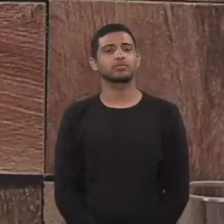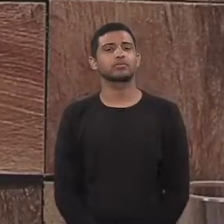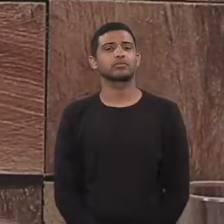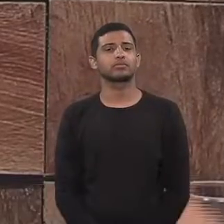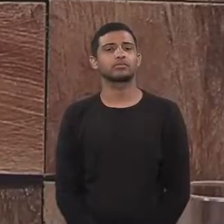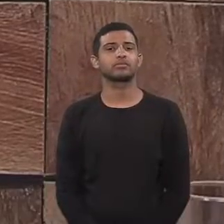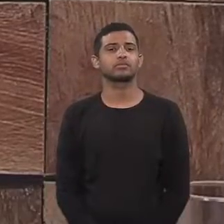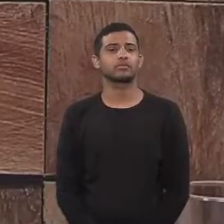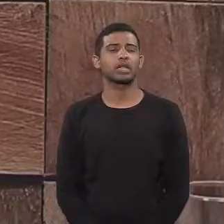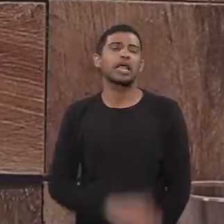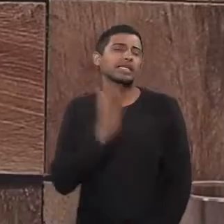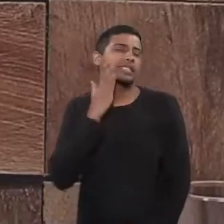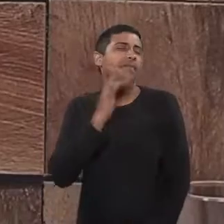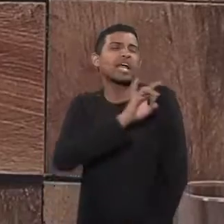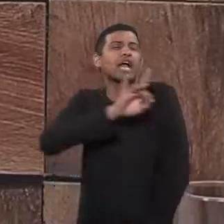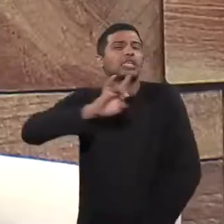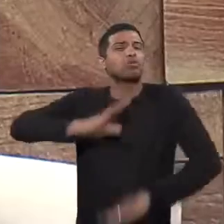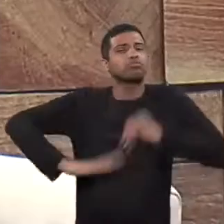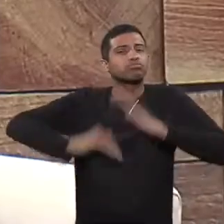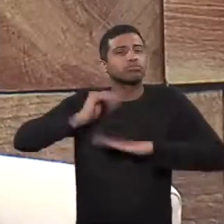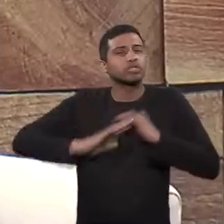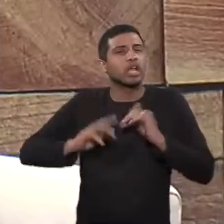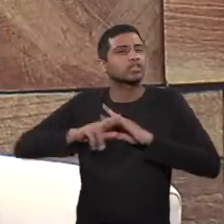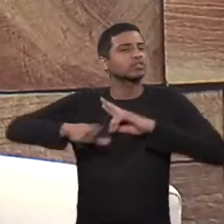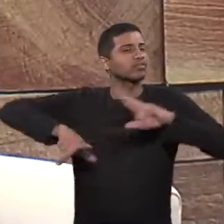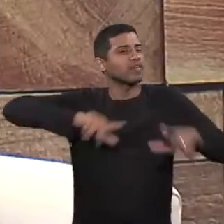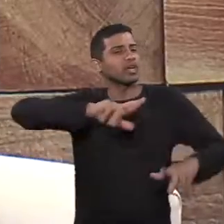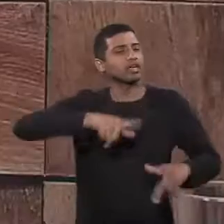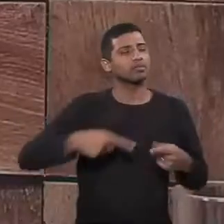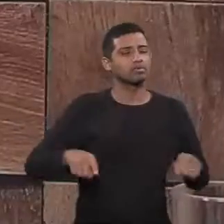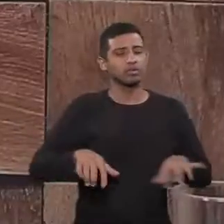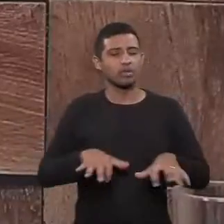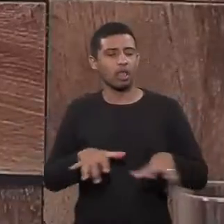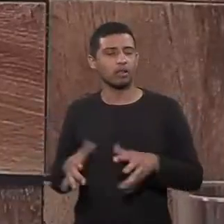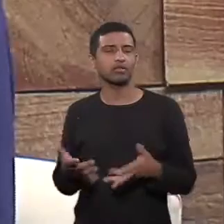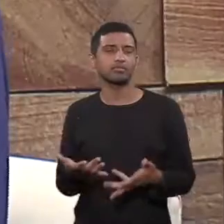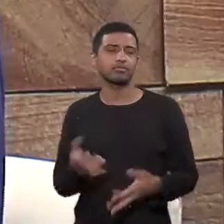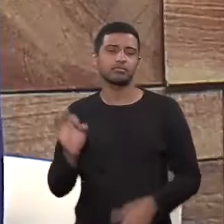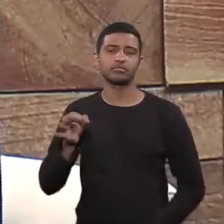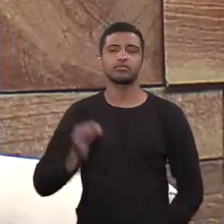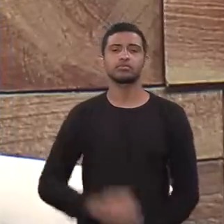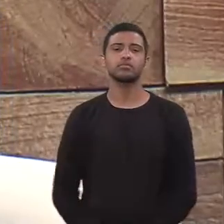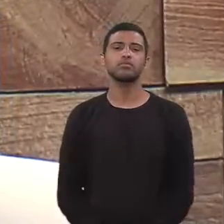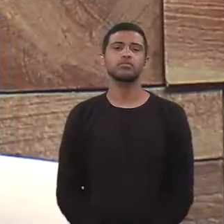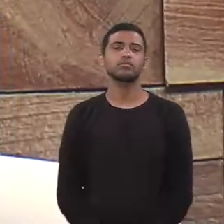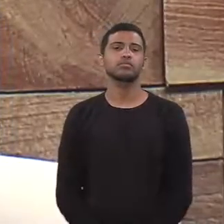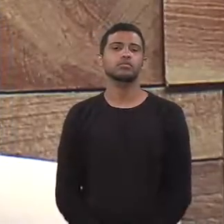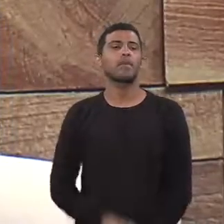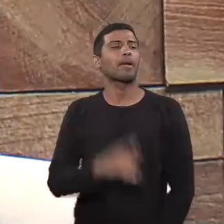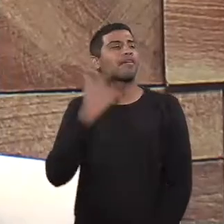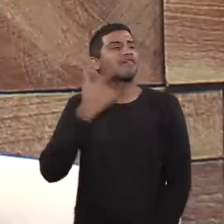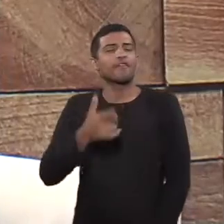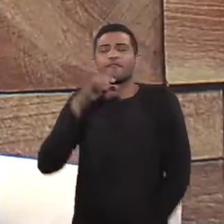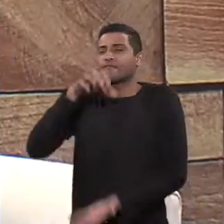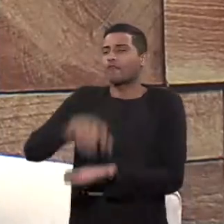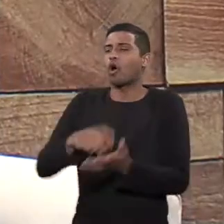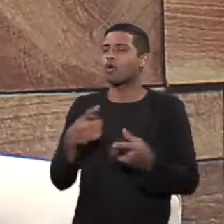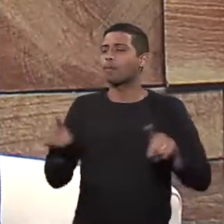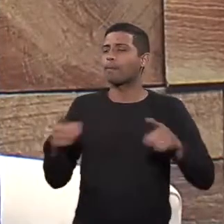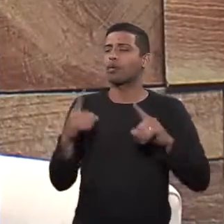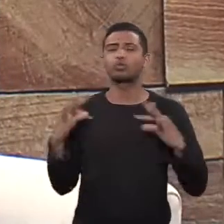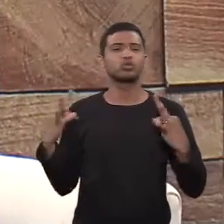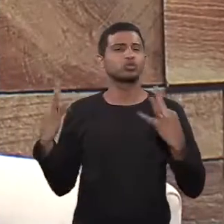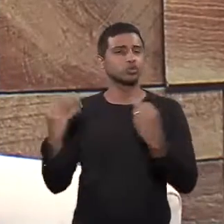conhecer outras interpretações. É um bom ingrediente do bolo? Com certeza. O cenário da música e, de